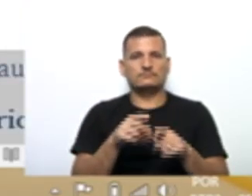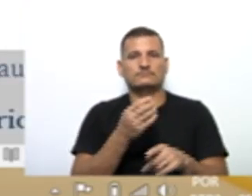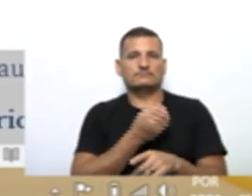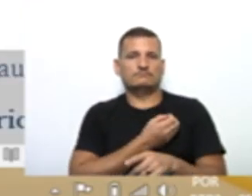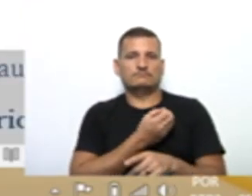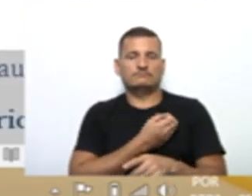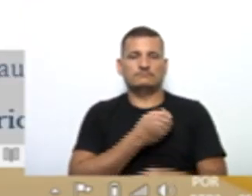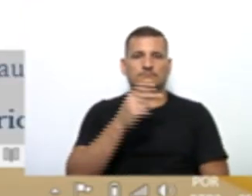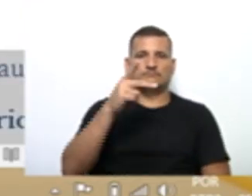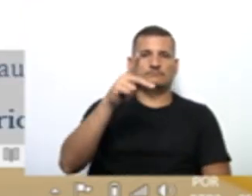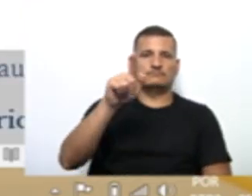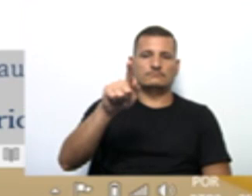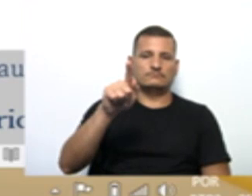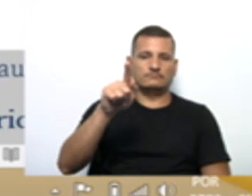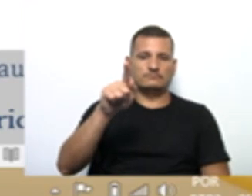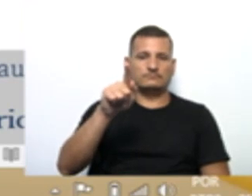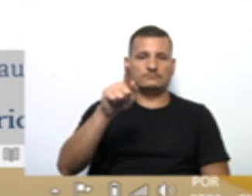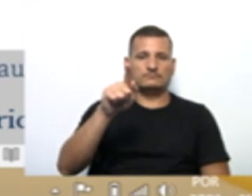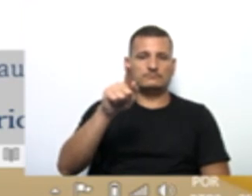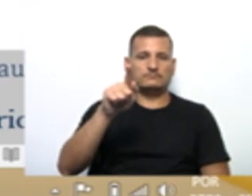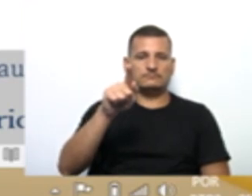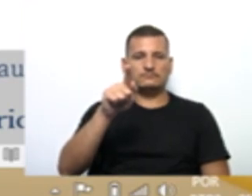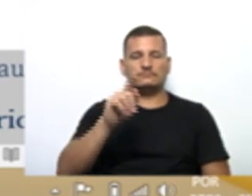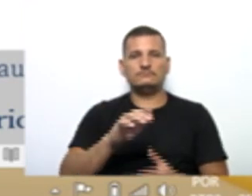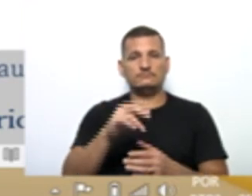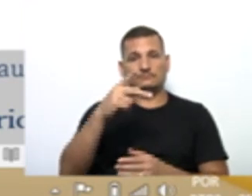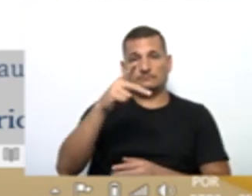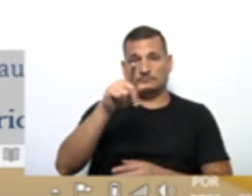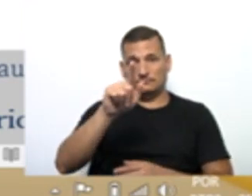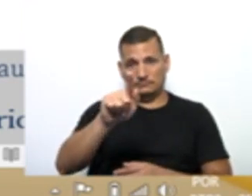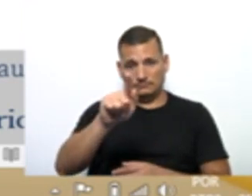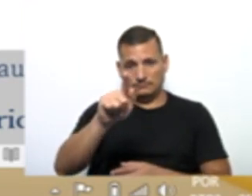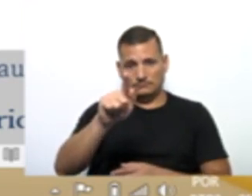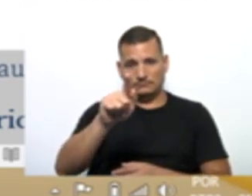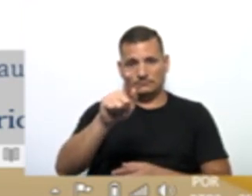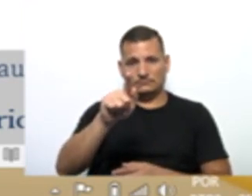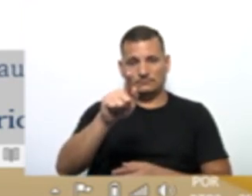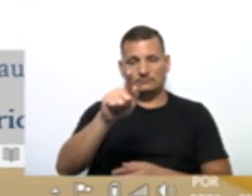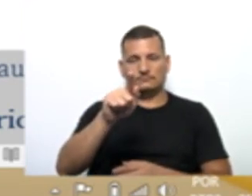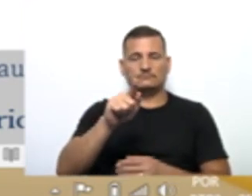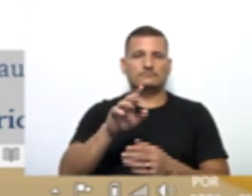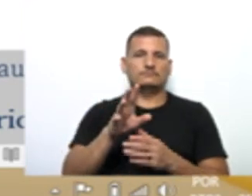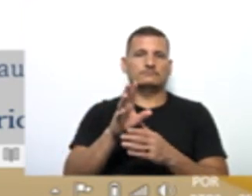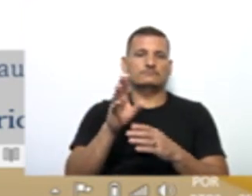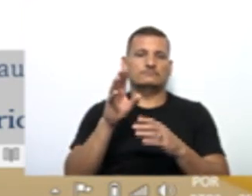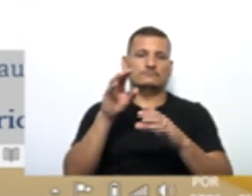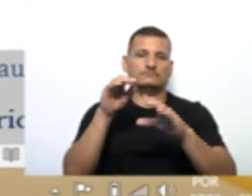página. Então, para configurar o número de página, você vai em inserir